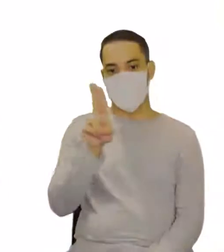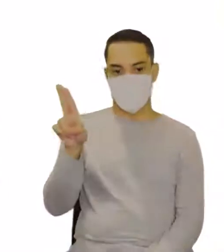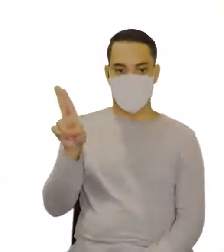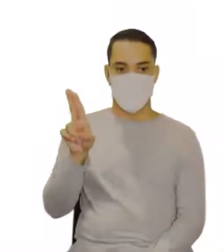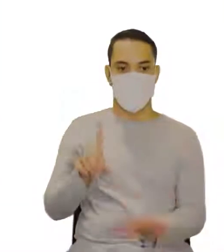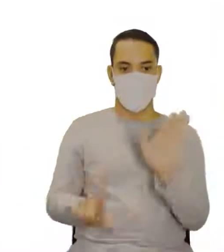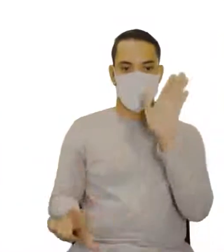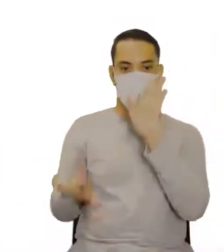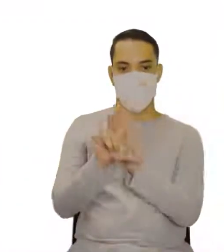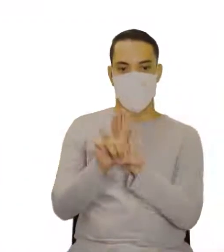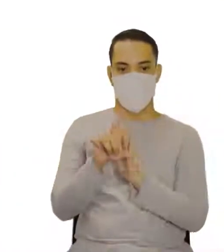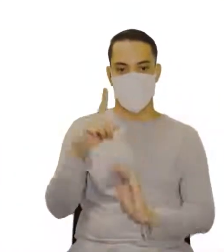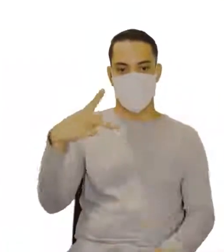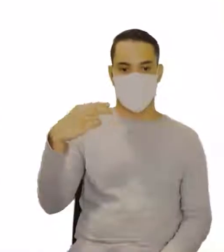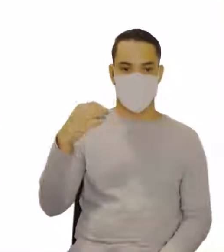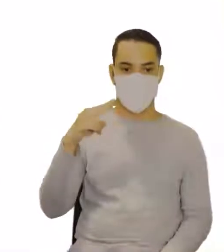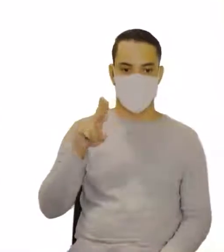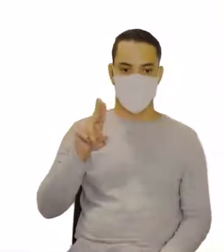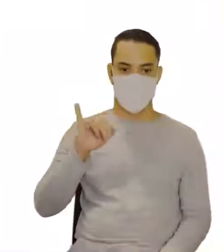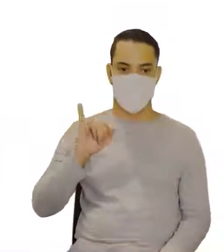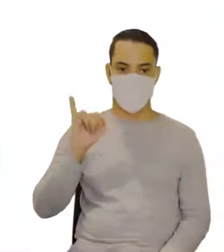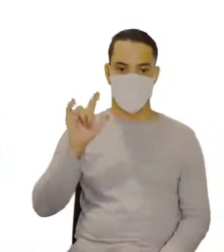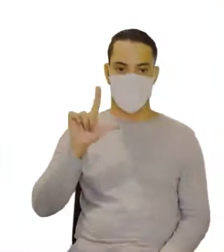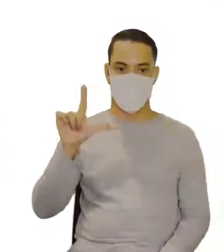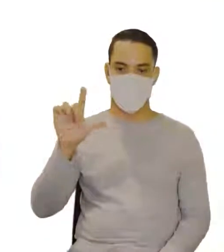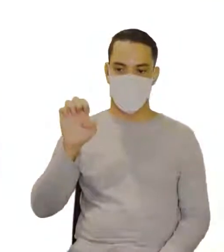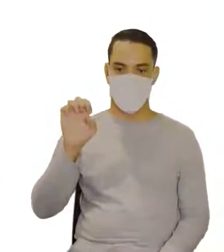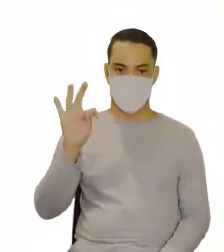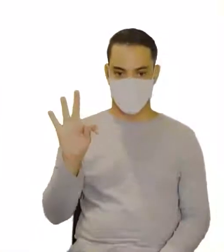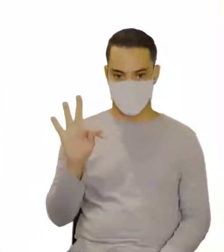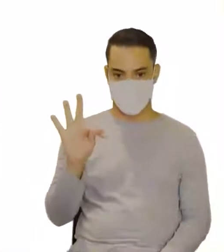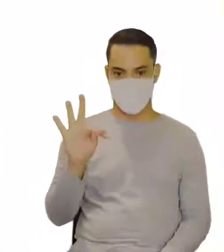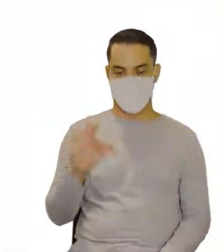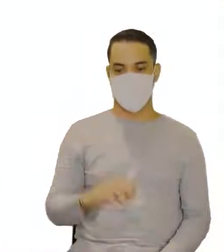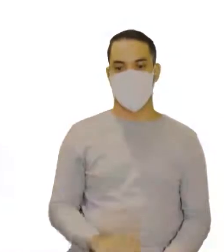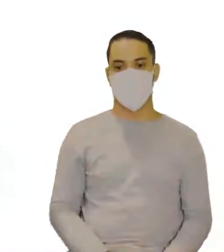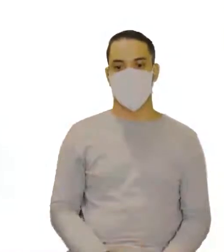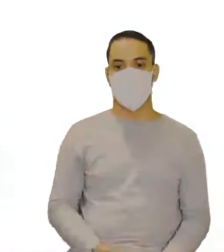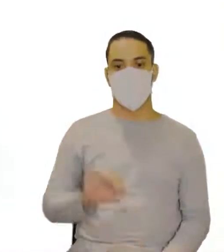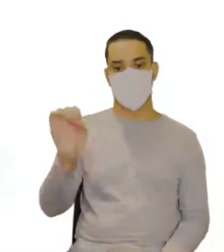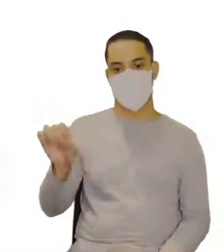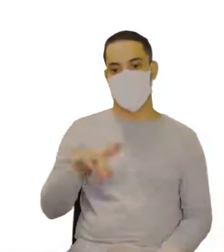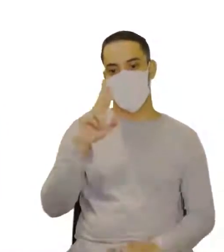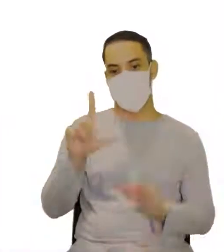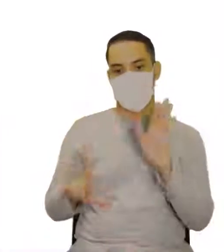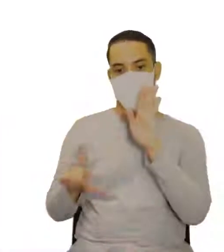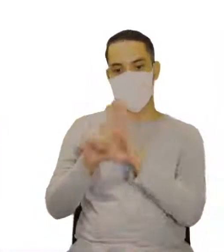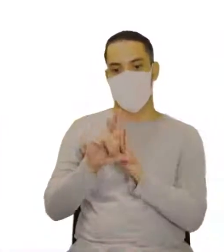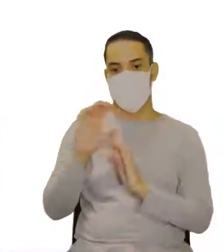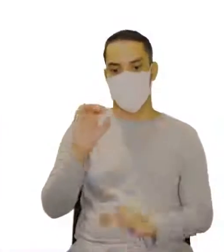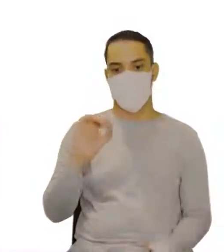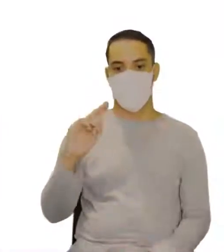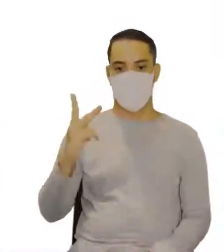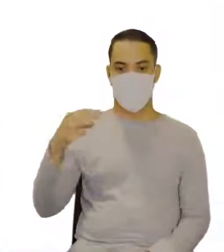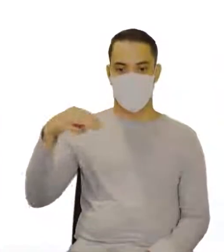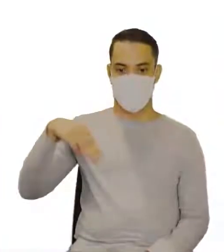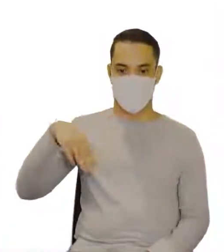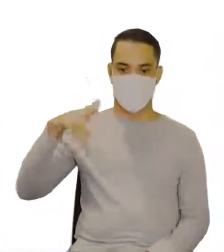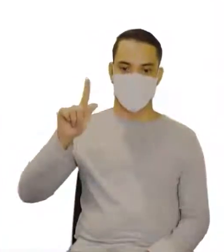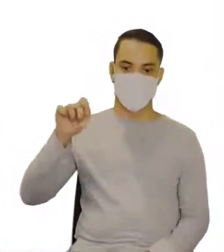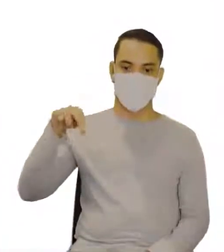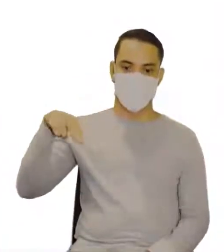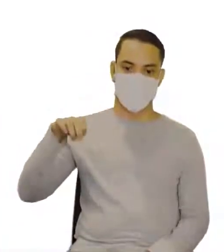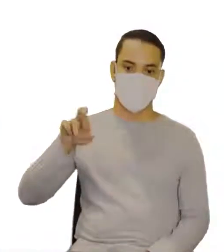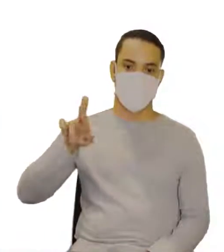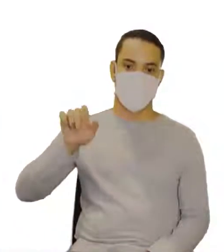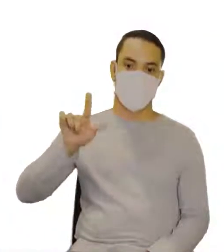lei de Pouillet, tá, pessoal? Então tá aí. Ou lei de Ohm generalizada, em homenagem